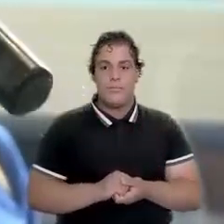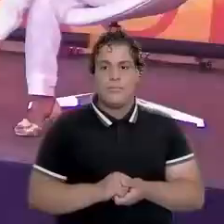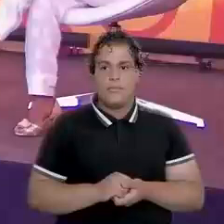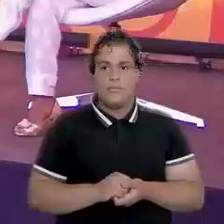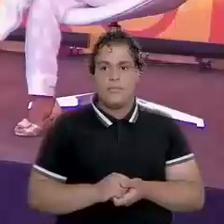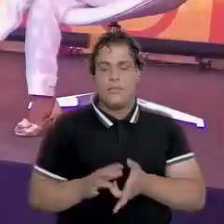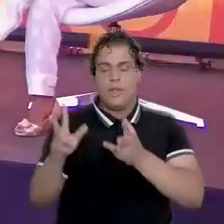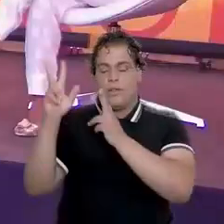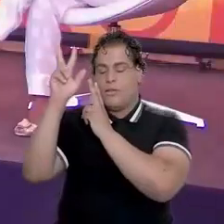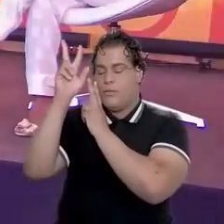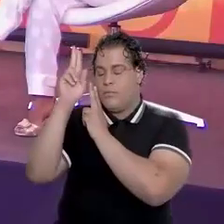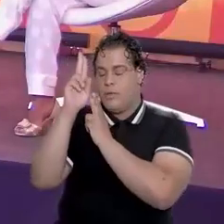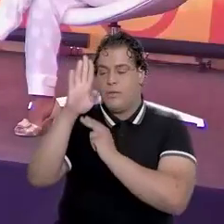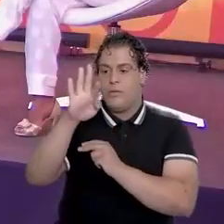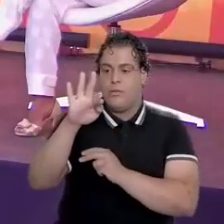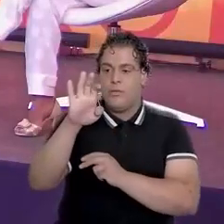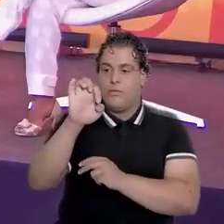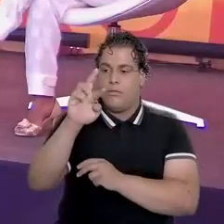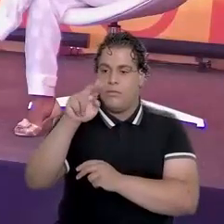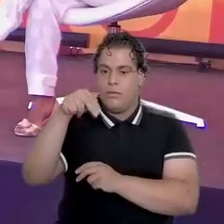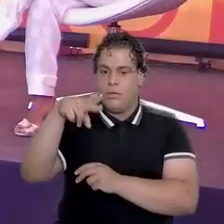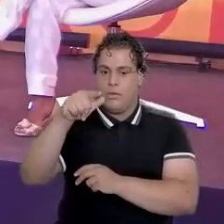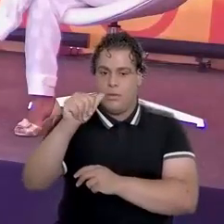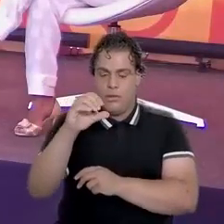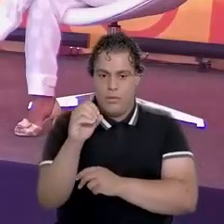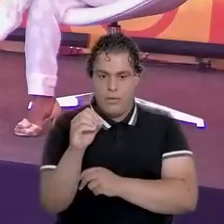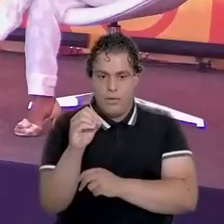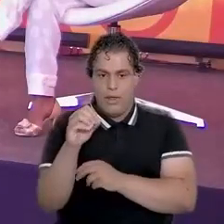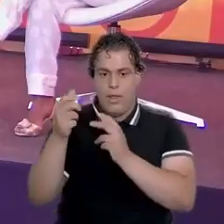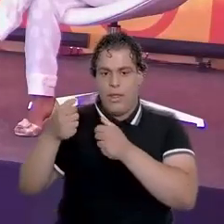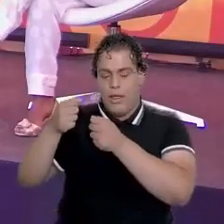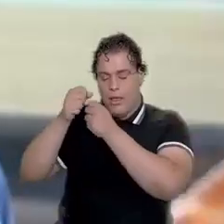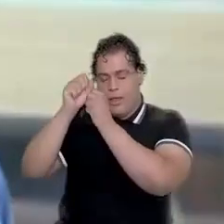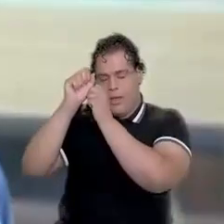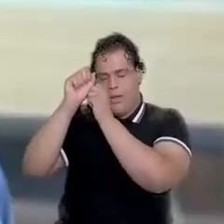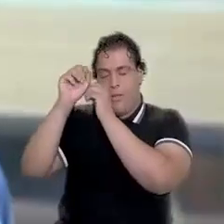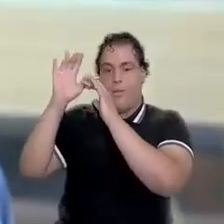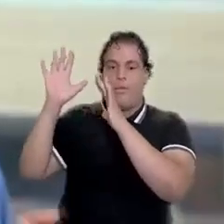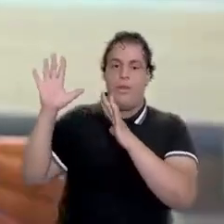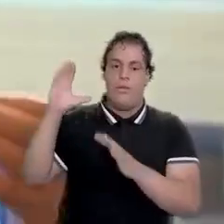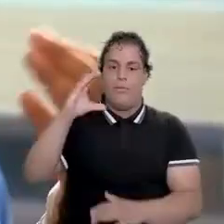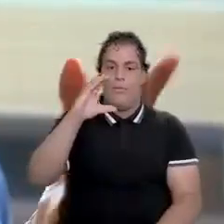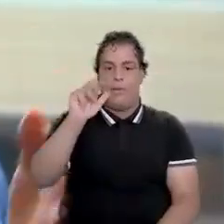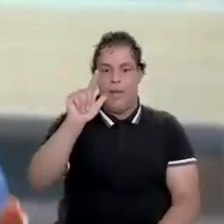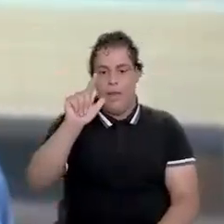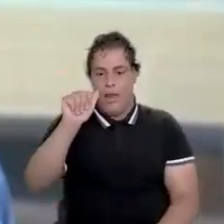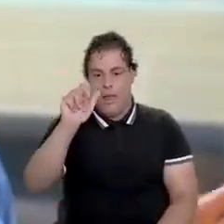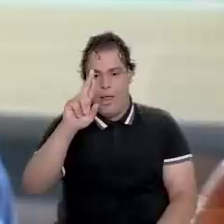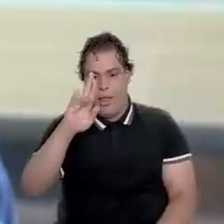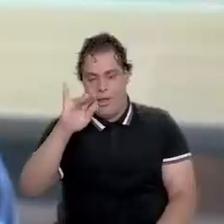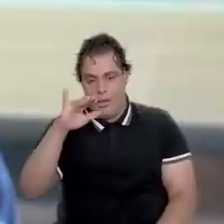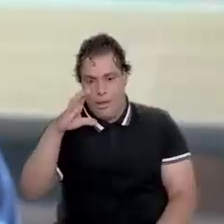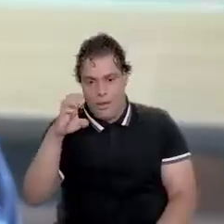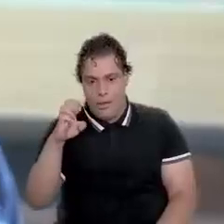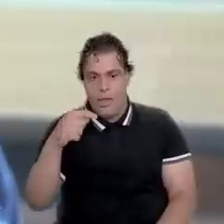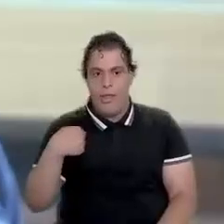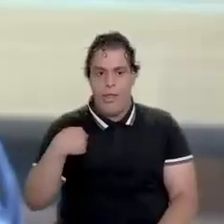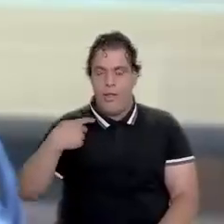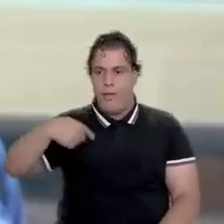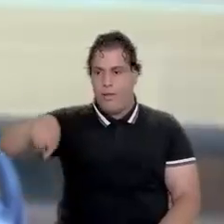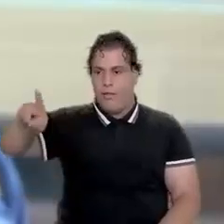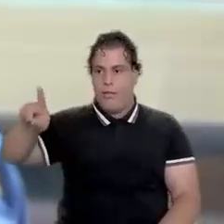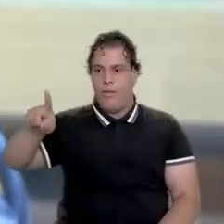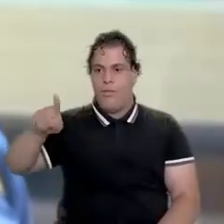com Fernando e acordei com Clarice. E levei para os meus alunos, os detentos lá da